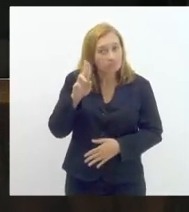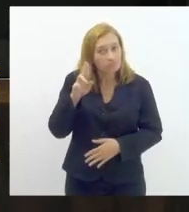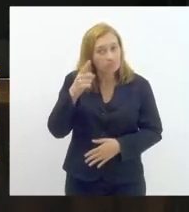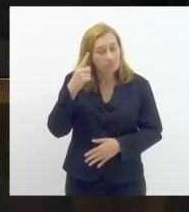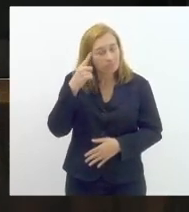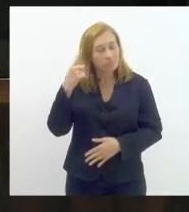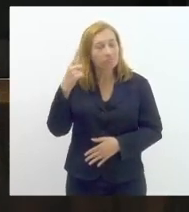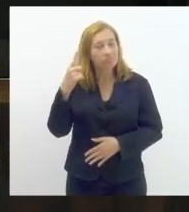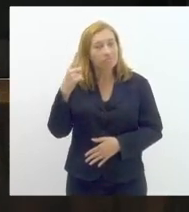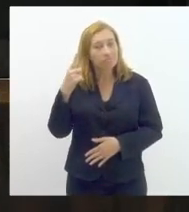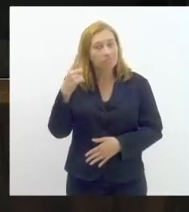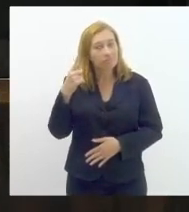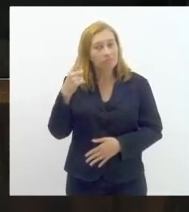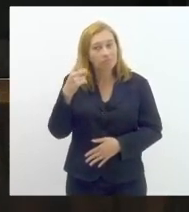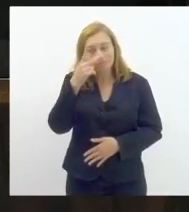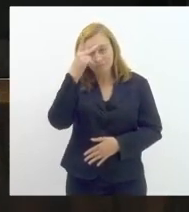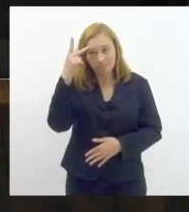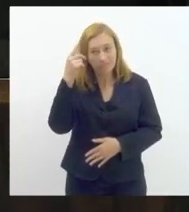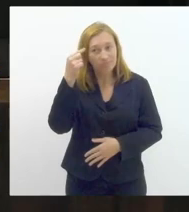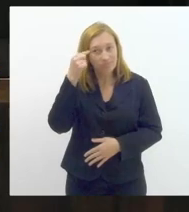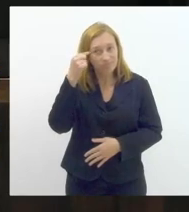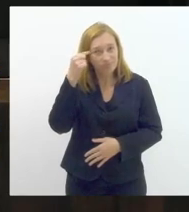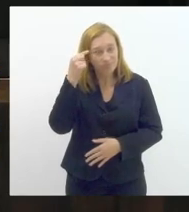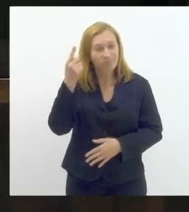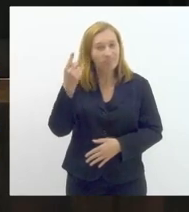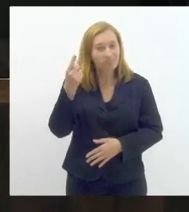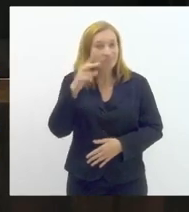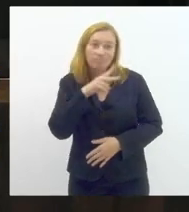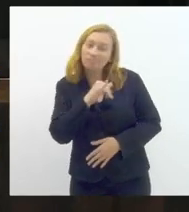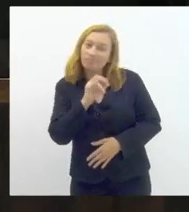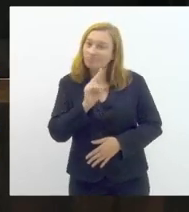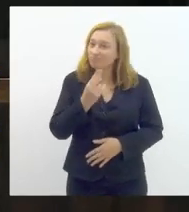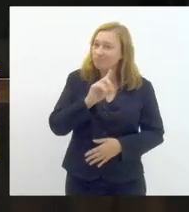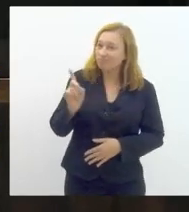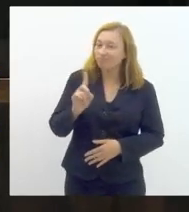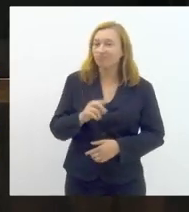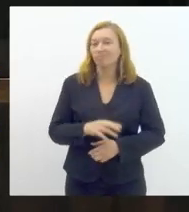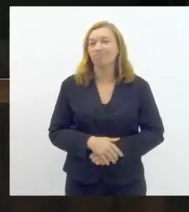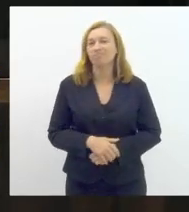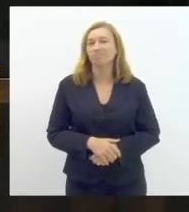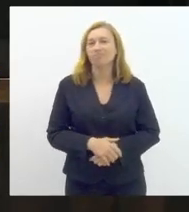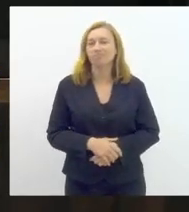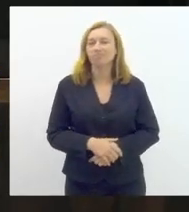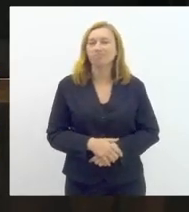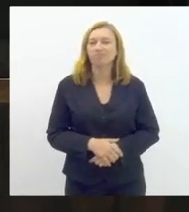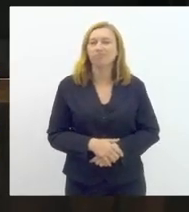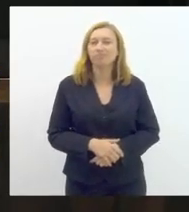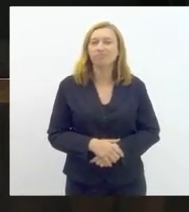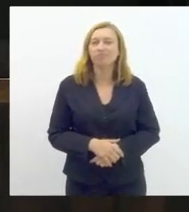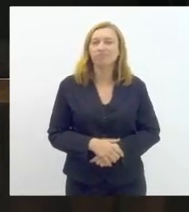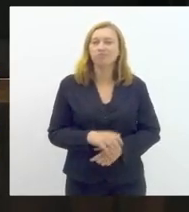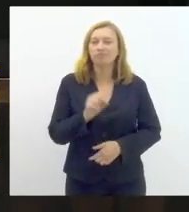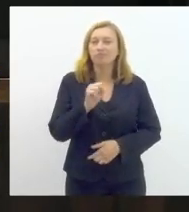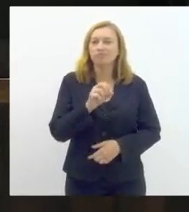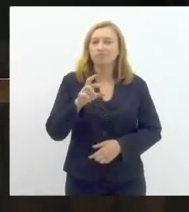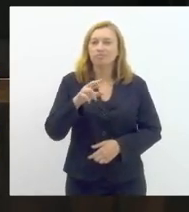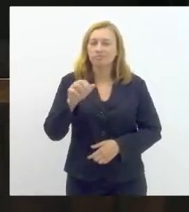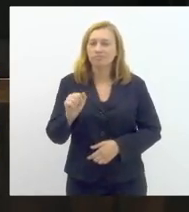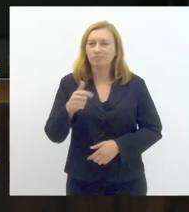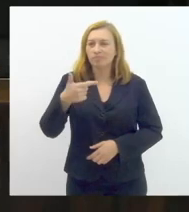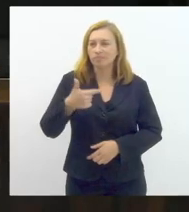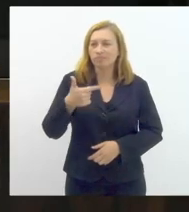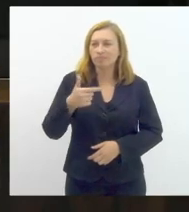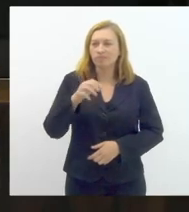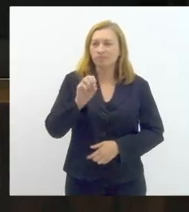a pessoa e pensam, será que vai, será que não vai? Então, vamos lá. Da Serrana 2,